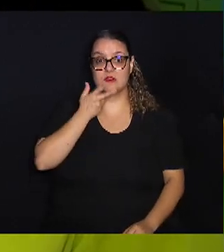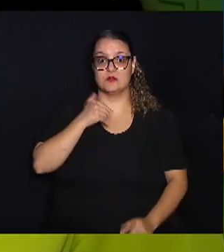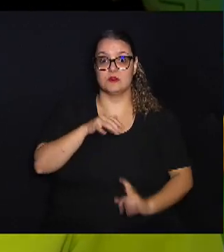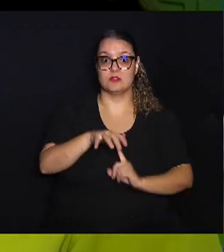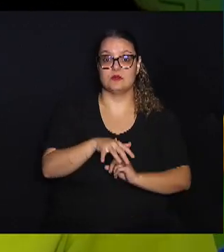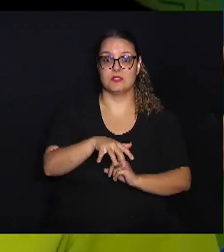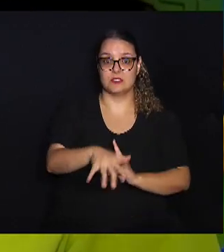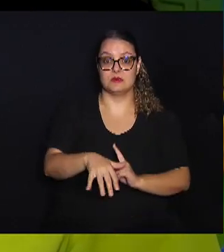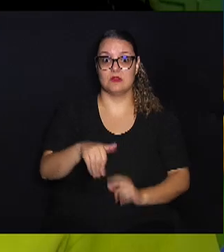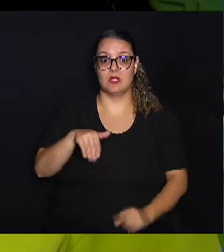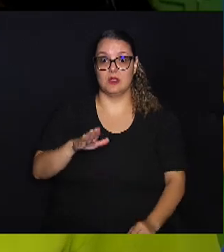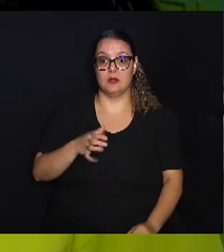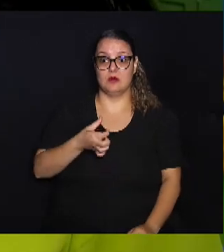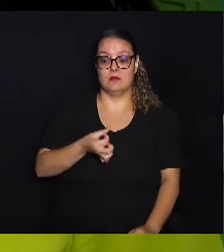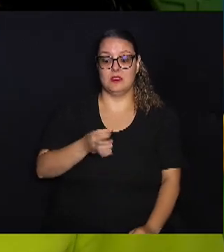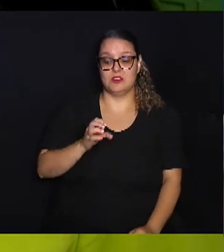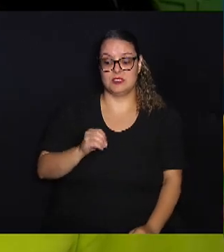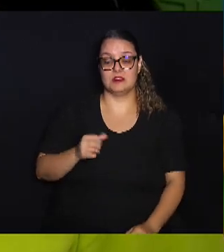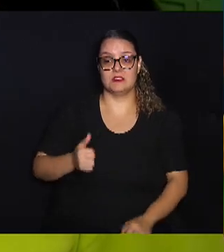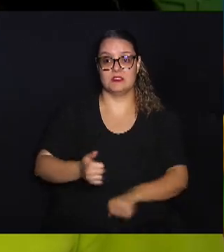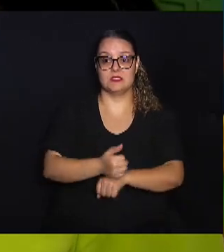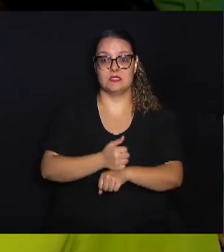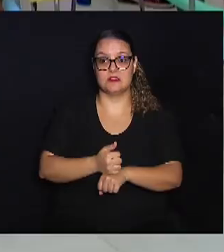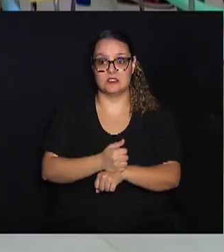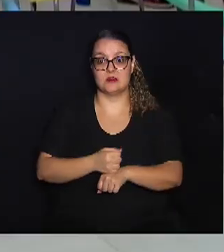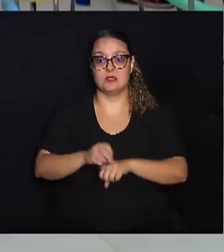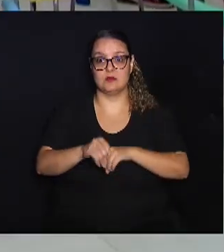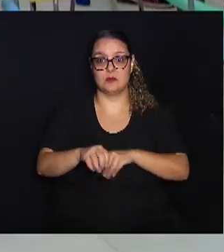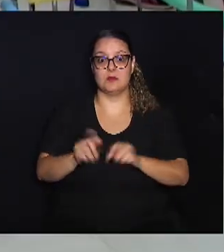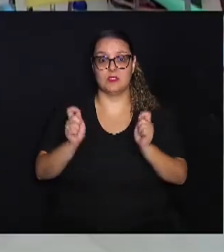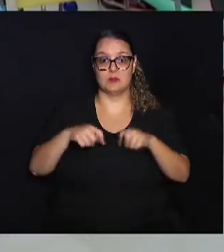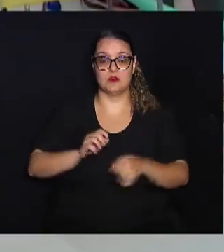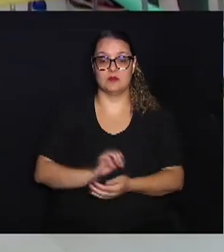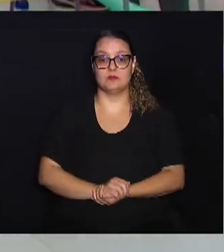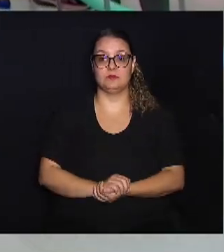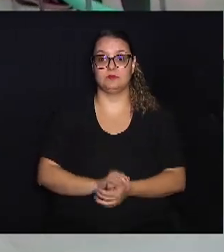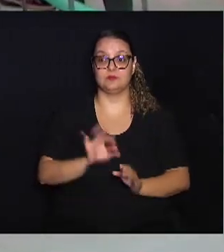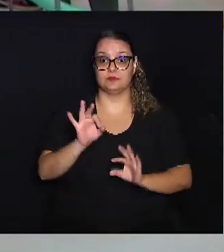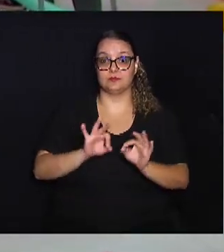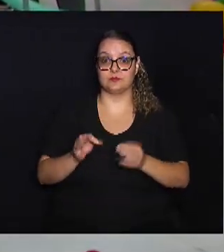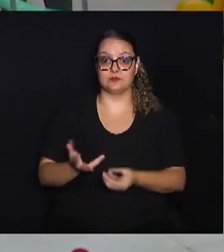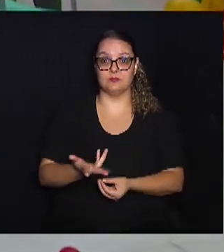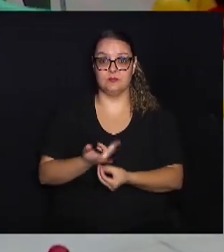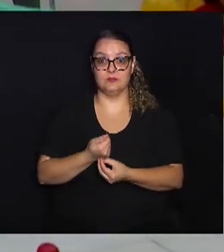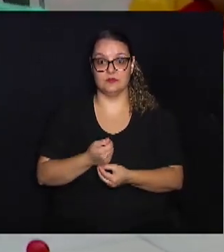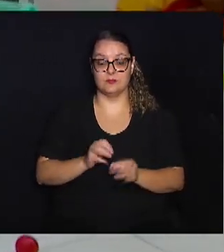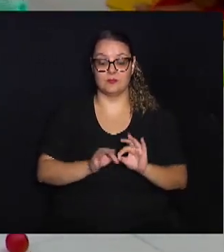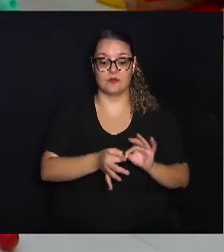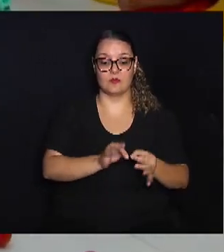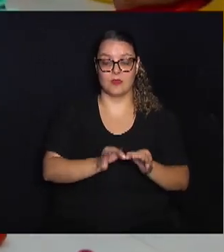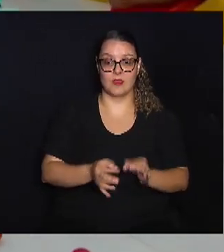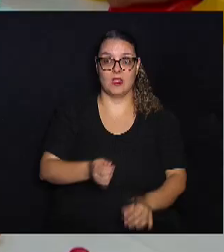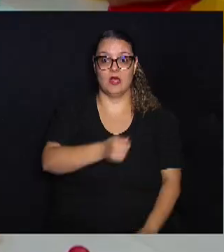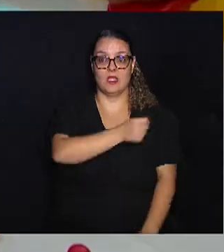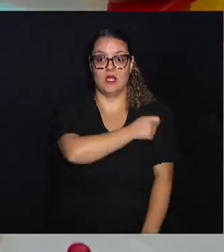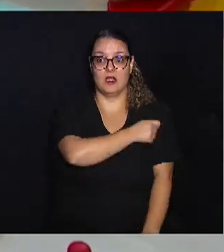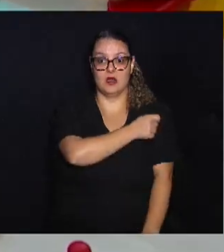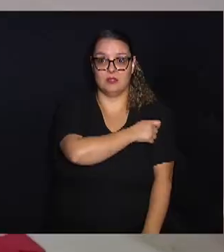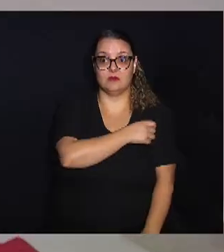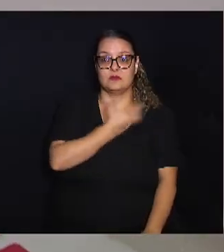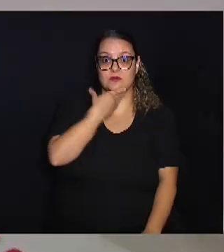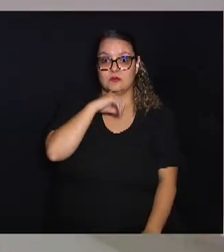impactadas e mais de 60 profissionais de educação capacitados. O projeto leva oficinas culturais para alunos e pais e também para